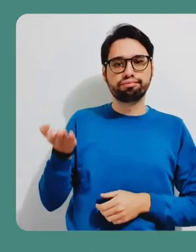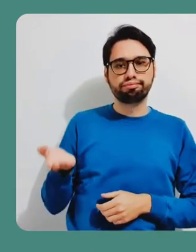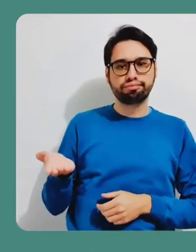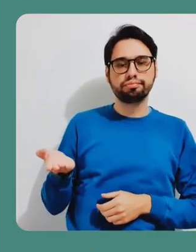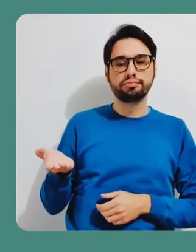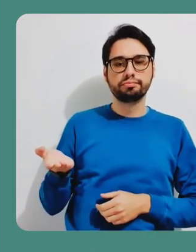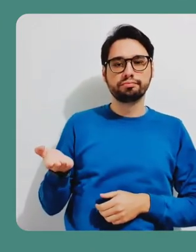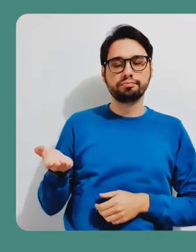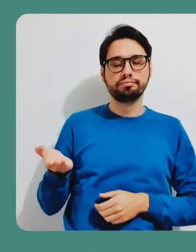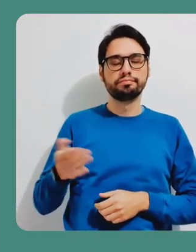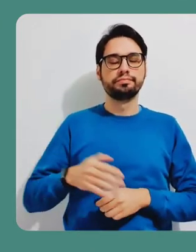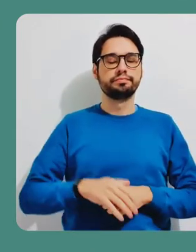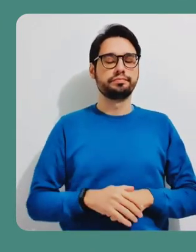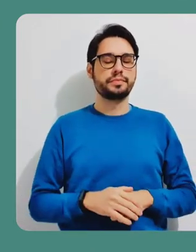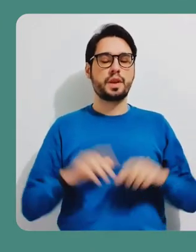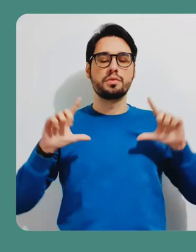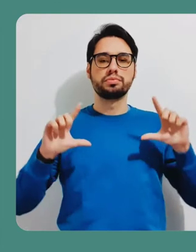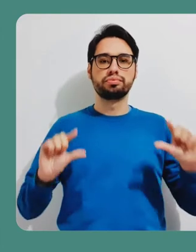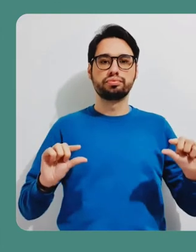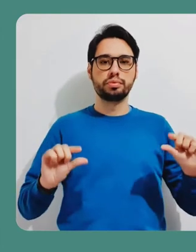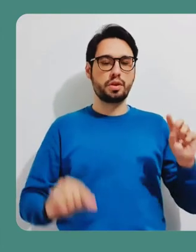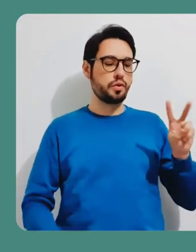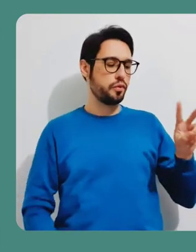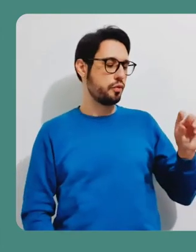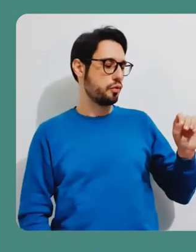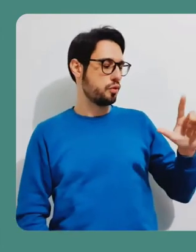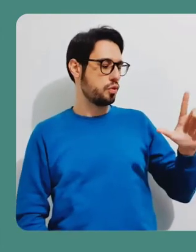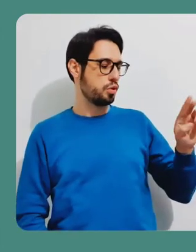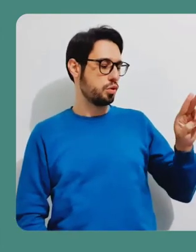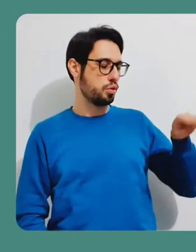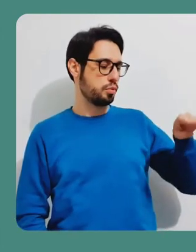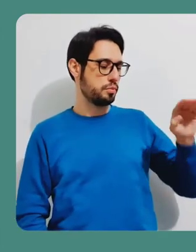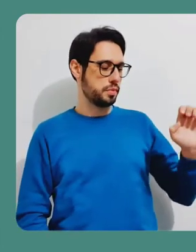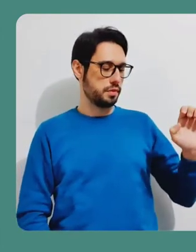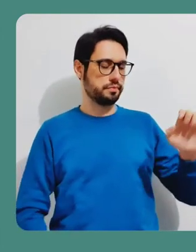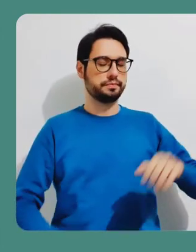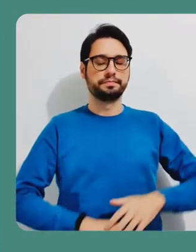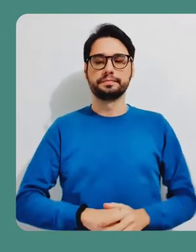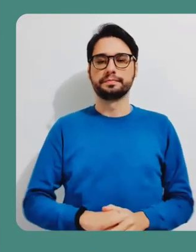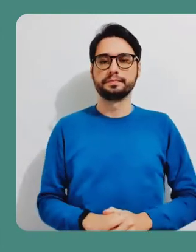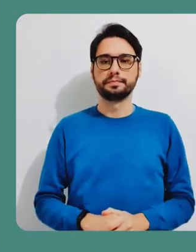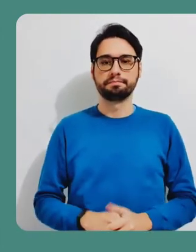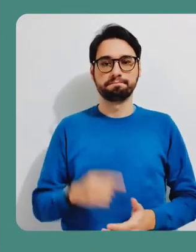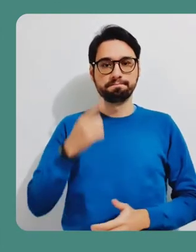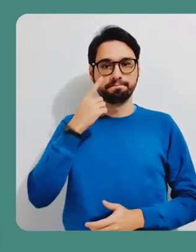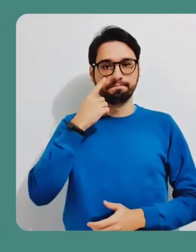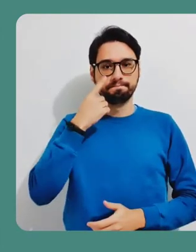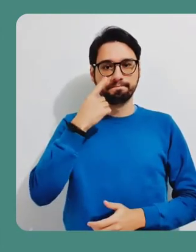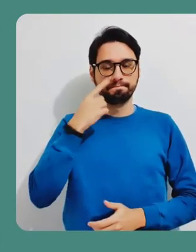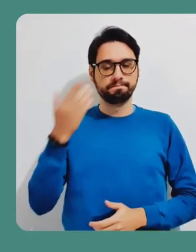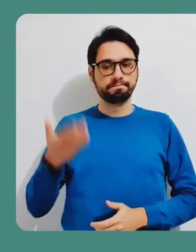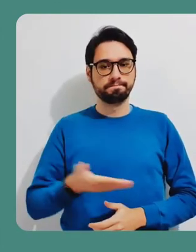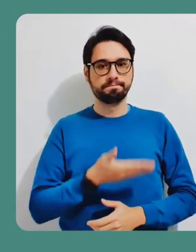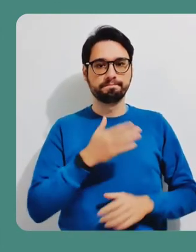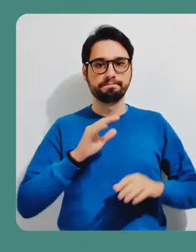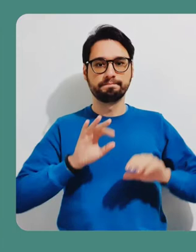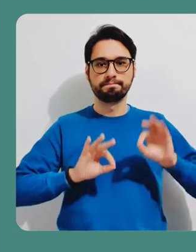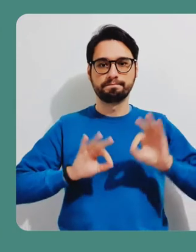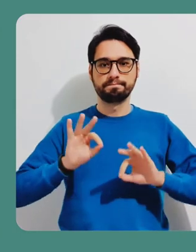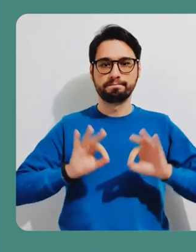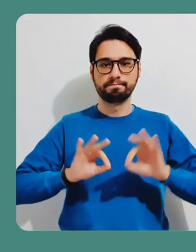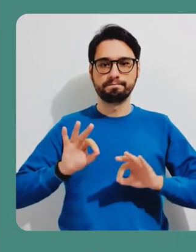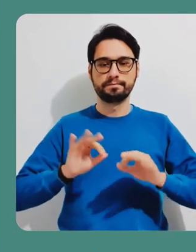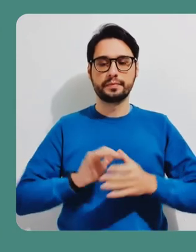altos a gente vai reduzir então a altura desse volume então eu vou atribuir aqui uma perda de um